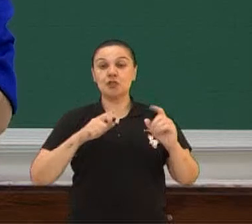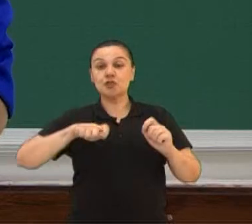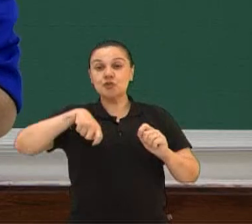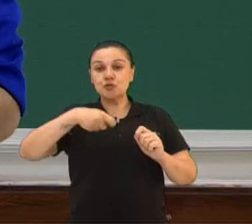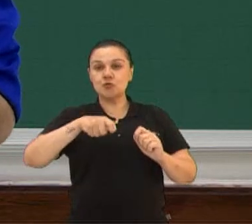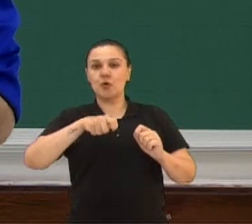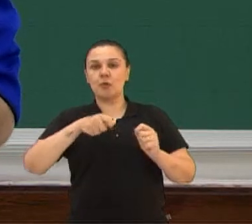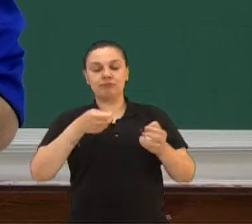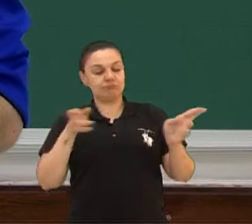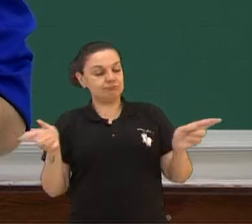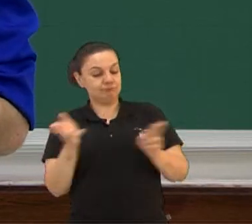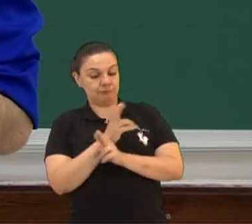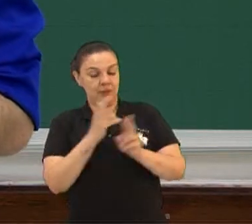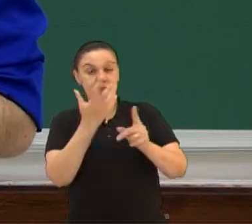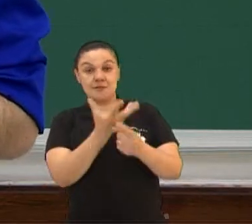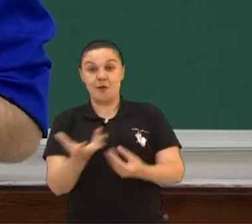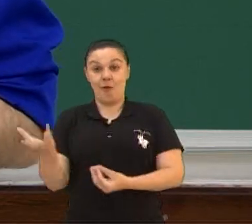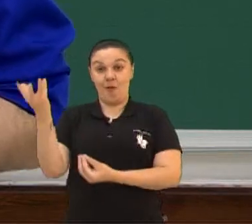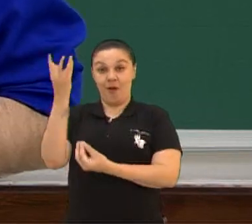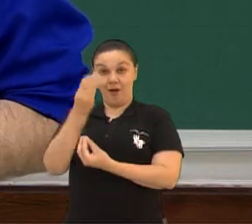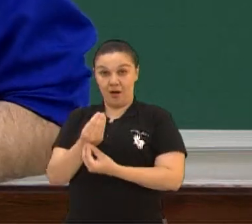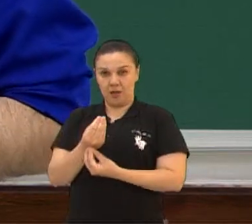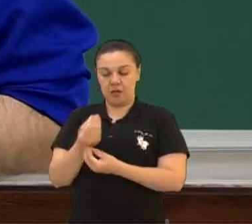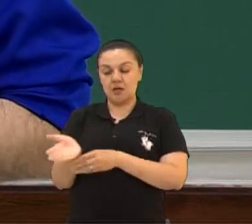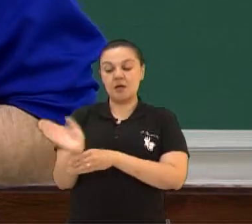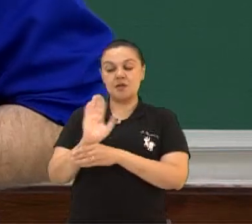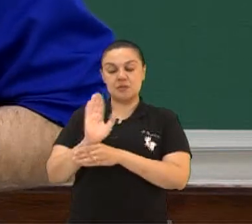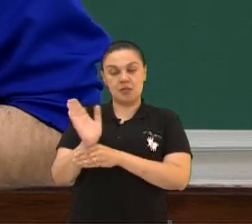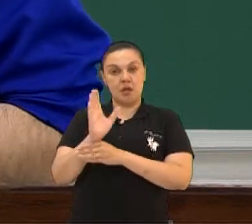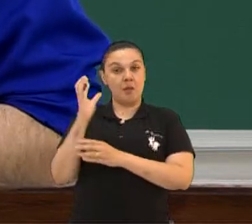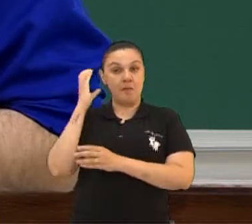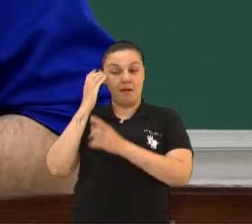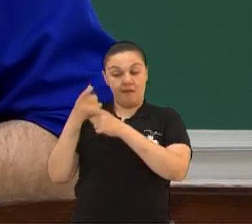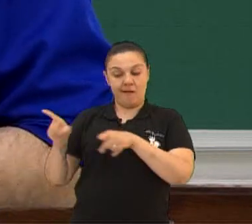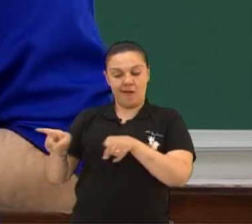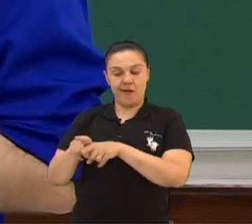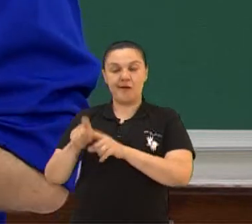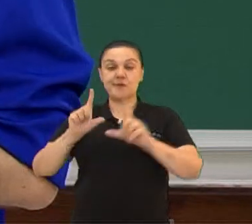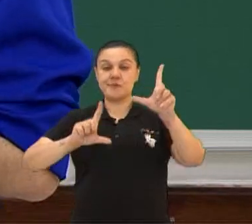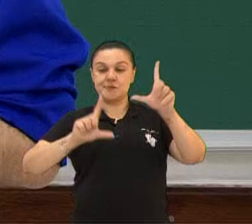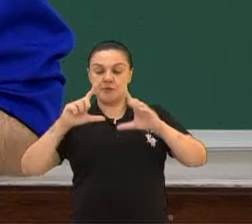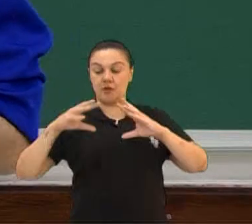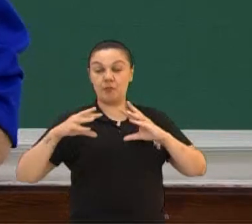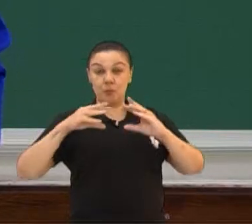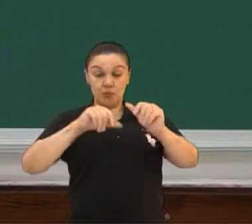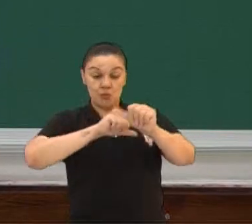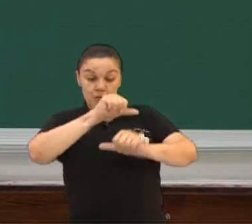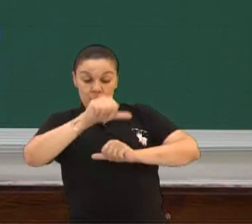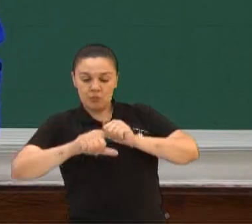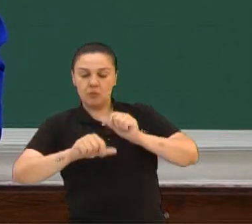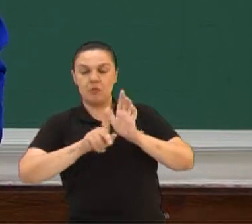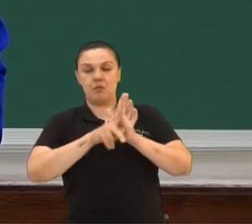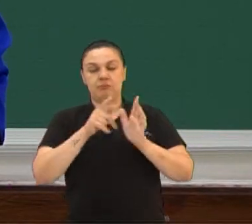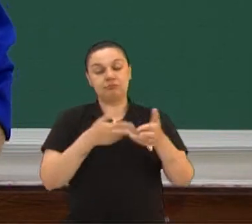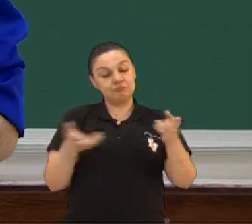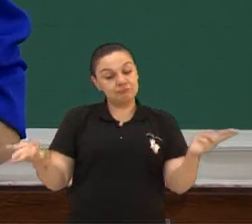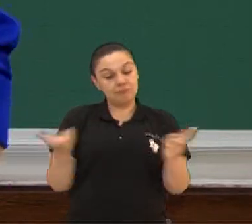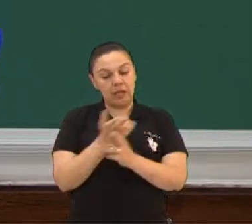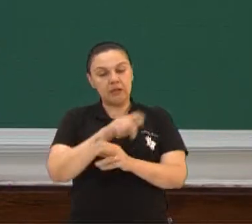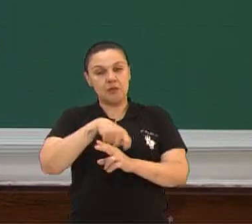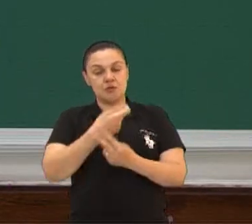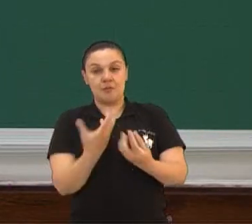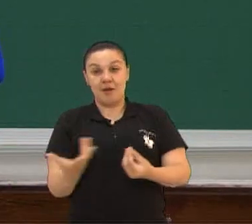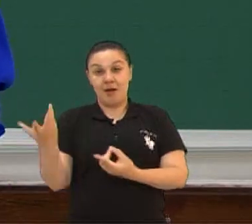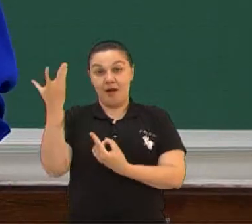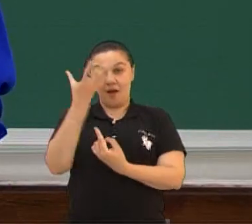do nosso relacionamento com a arte. Tá? O cinema, o rádio, televisão, de um modo geral, mudam essa forma de a gente se relacionar com a arte.